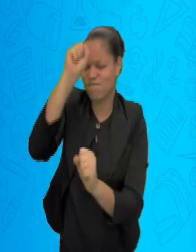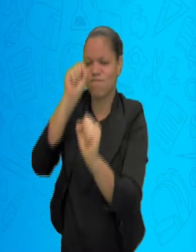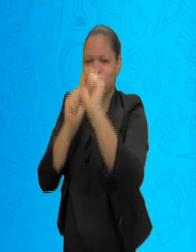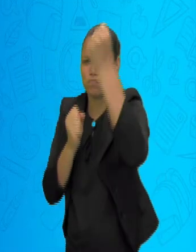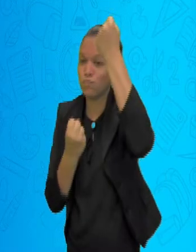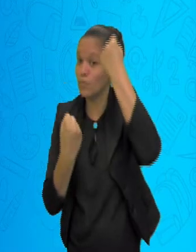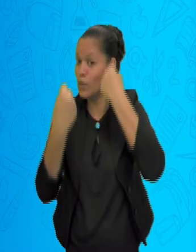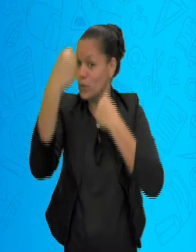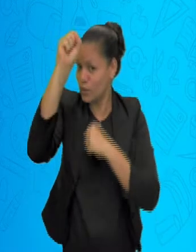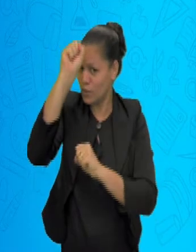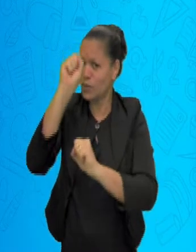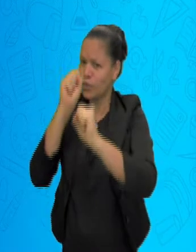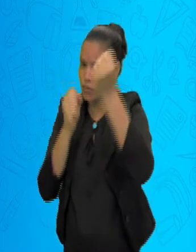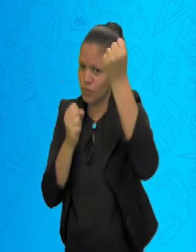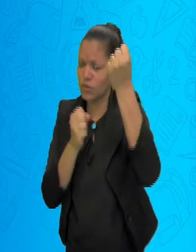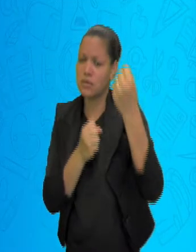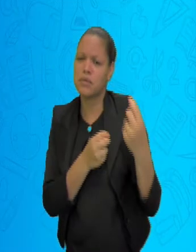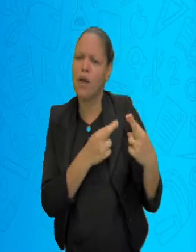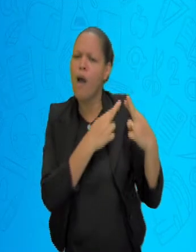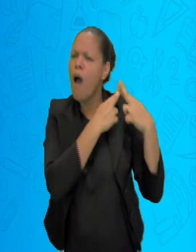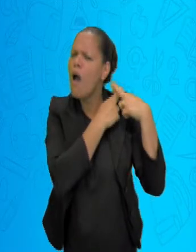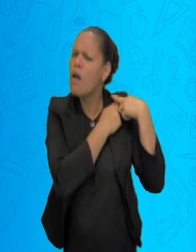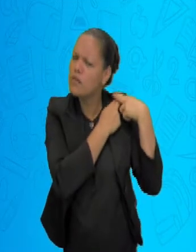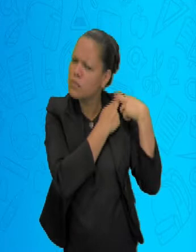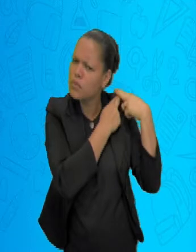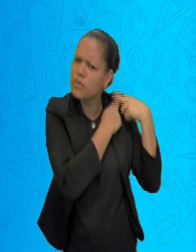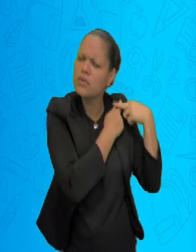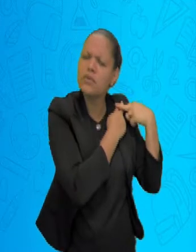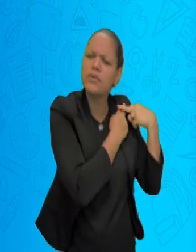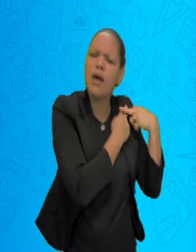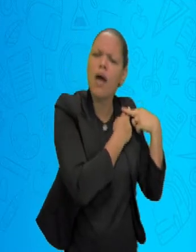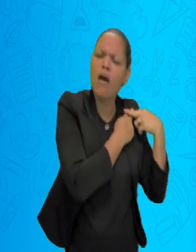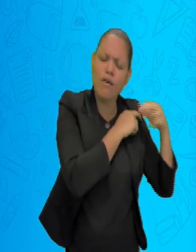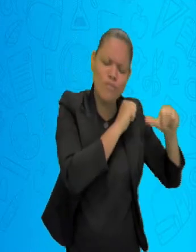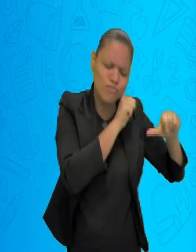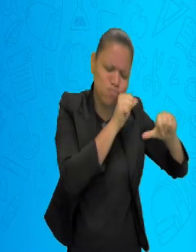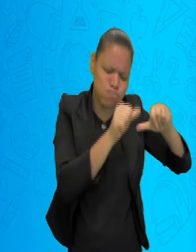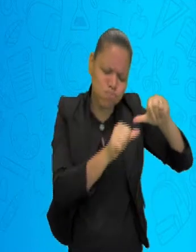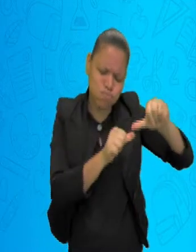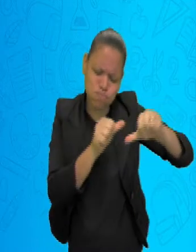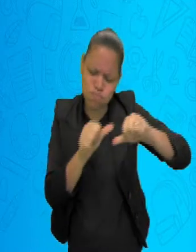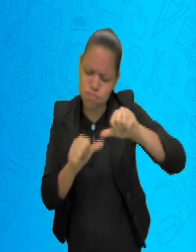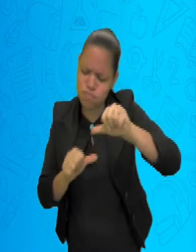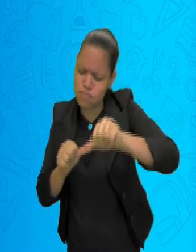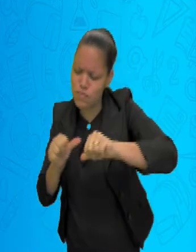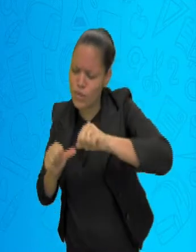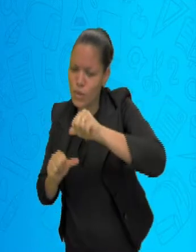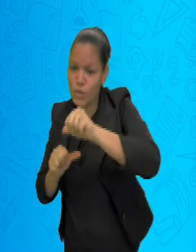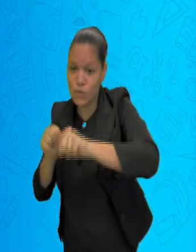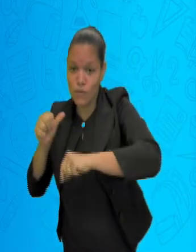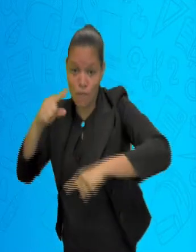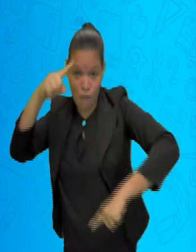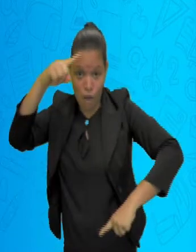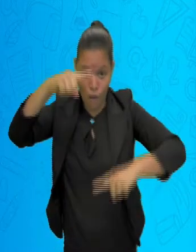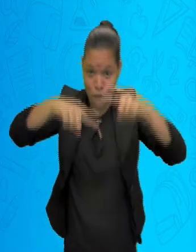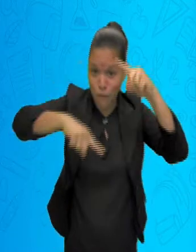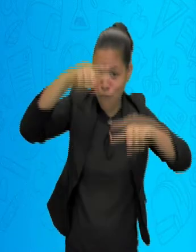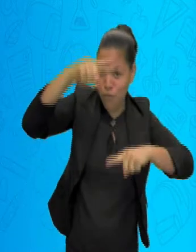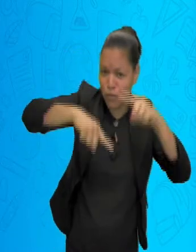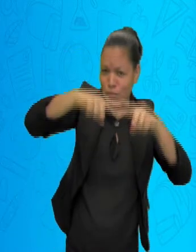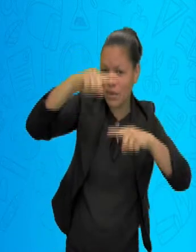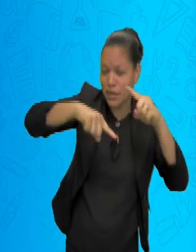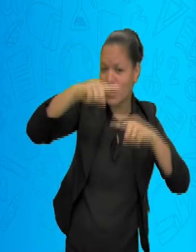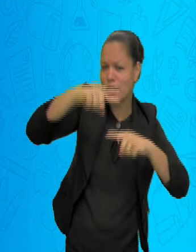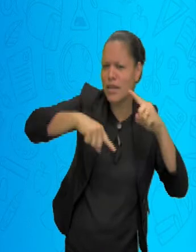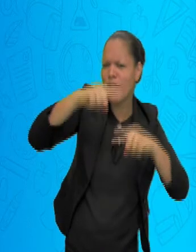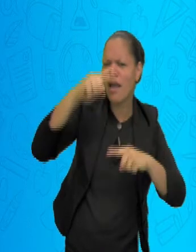é responsável por transformar as matérias-primas, né, que são as mercadorias, em